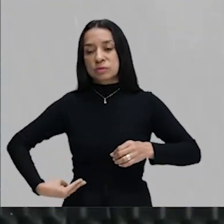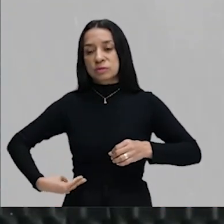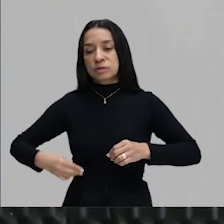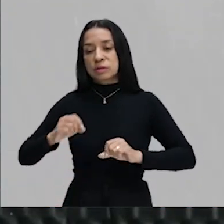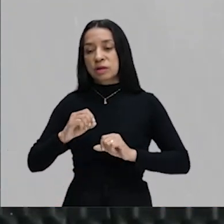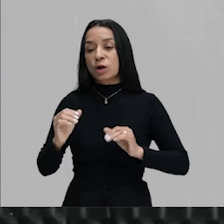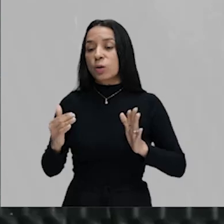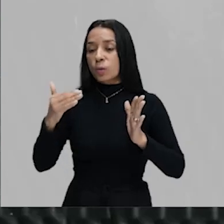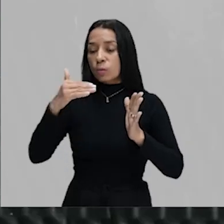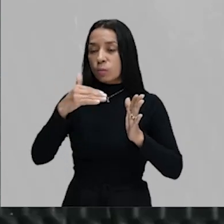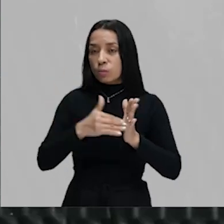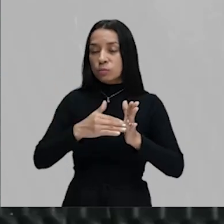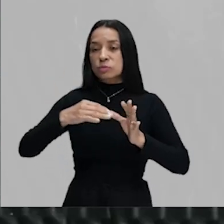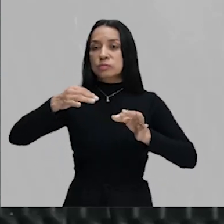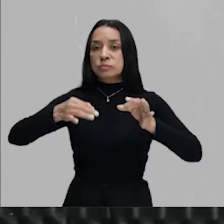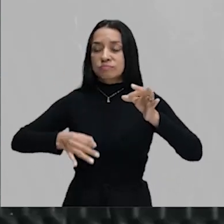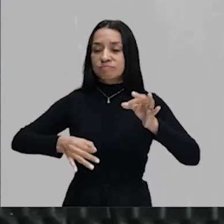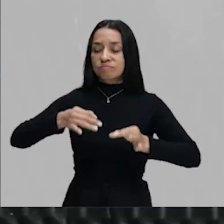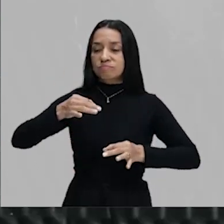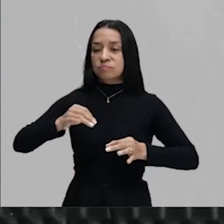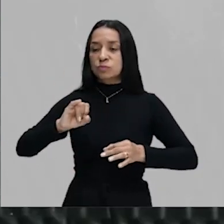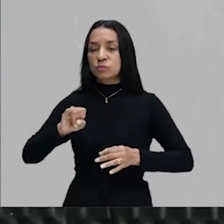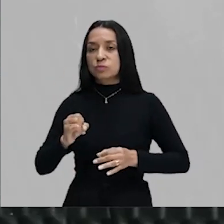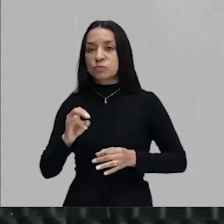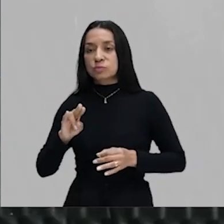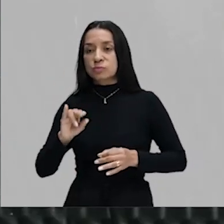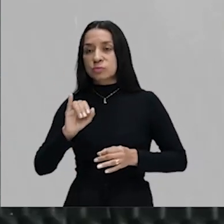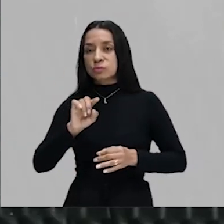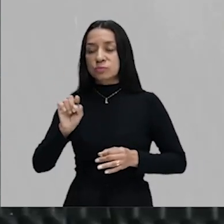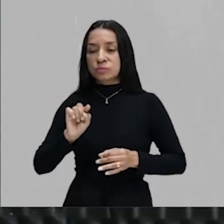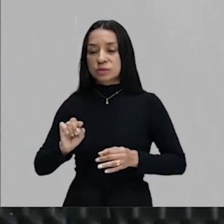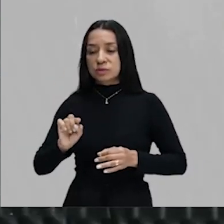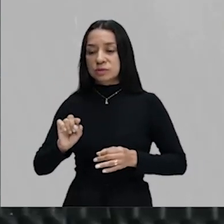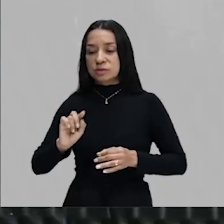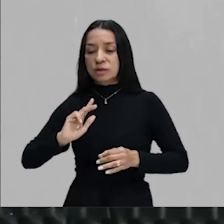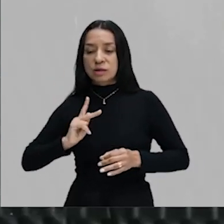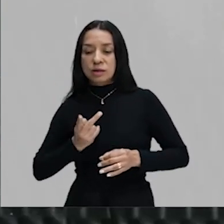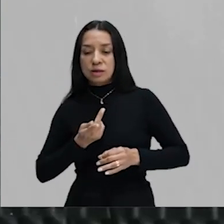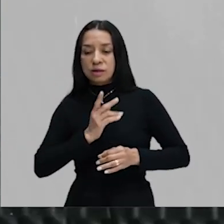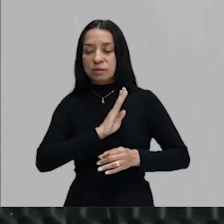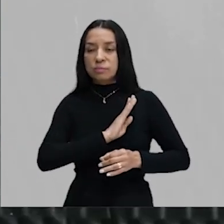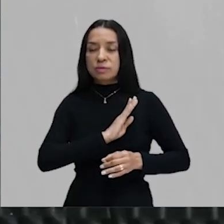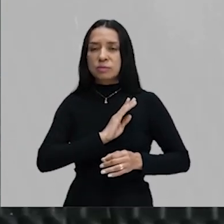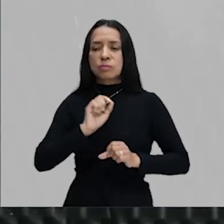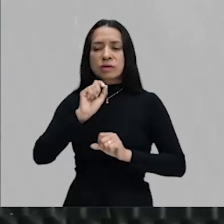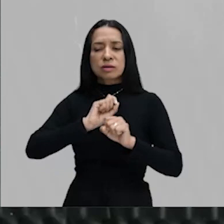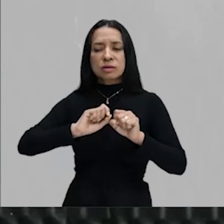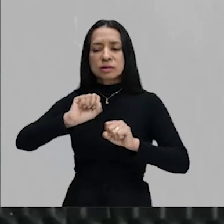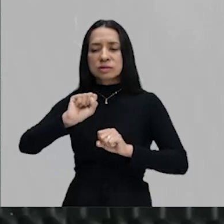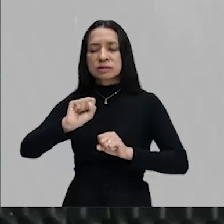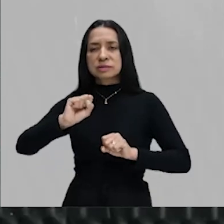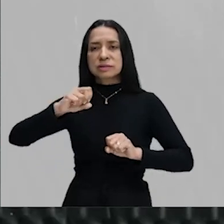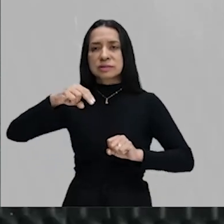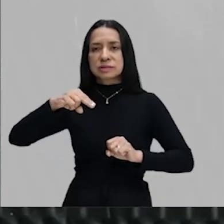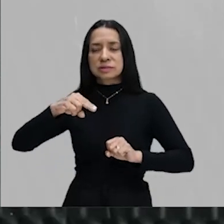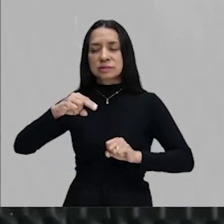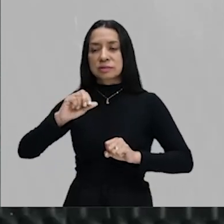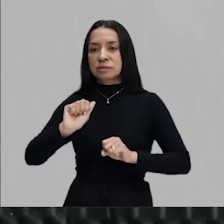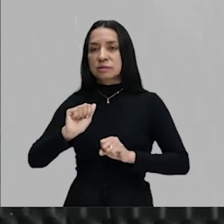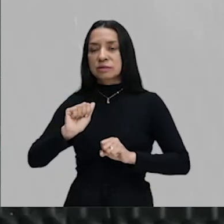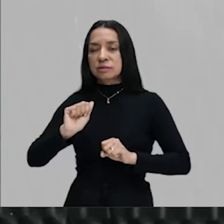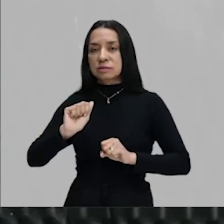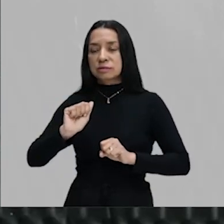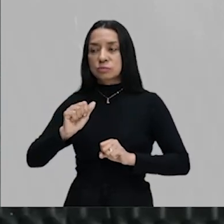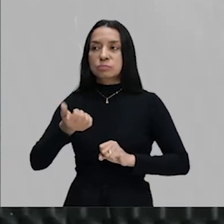o último juiz hebreu teria sido Samuel. Samuel teria sido o último juiz hebreu. E